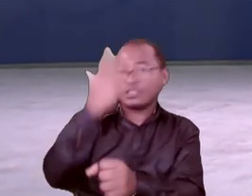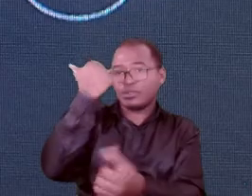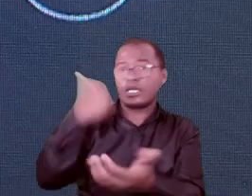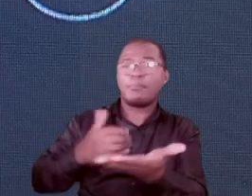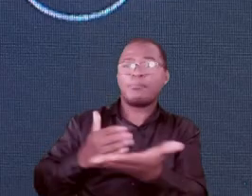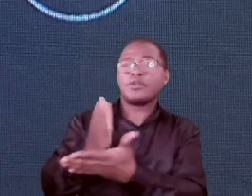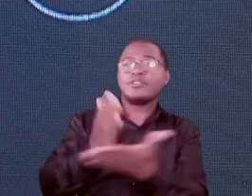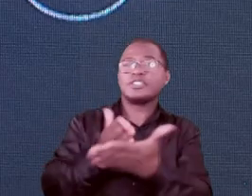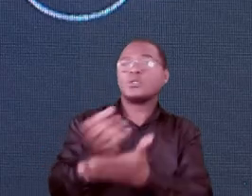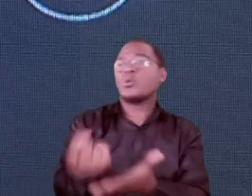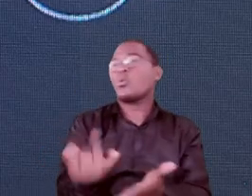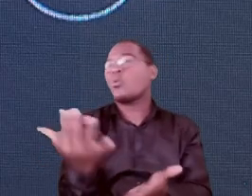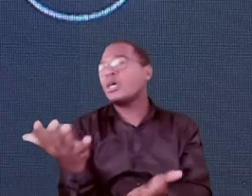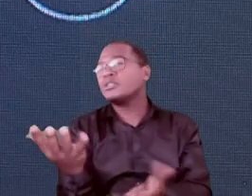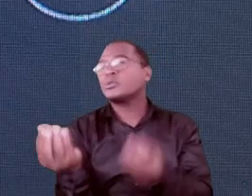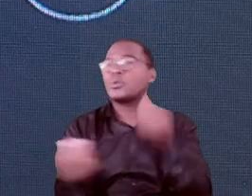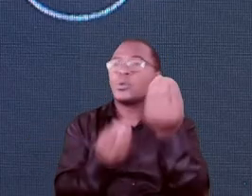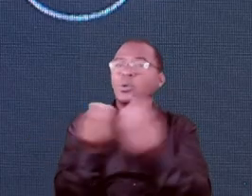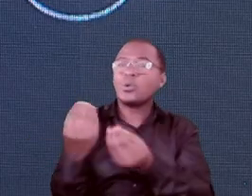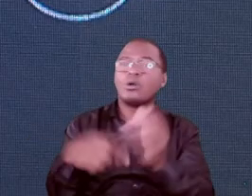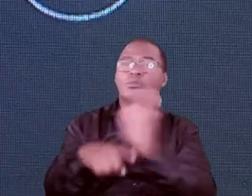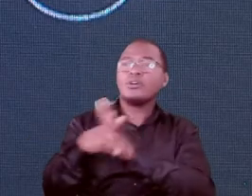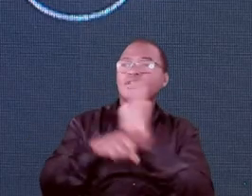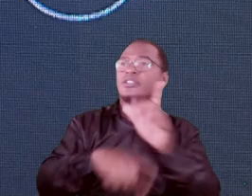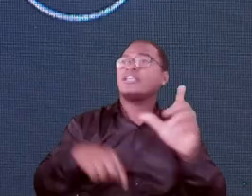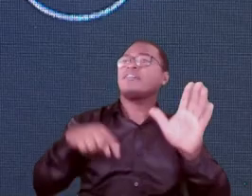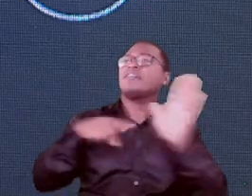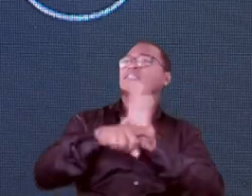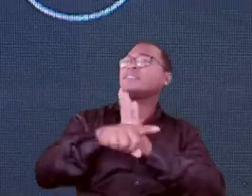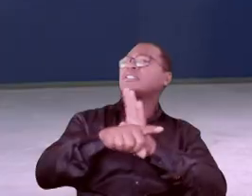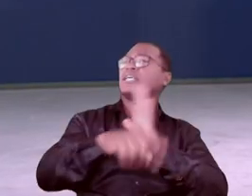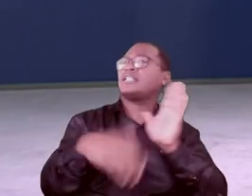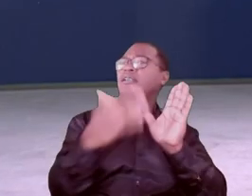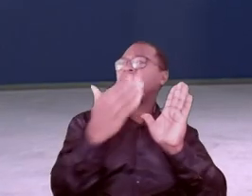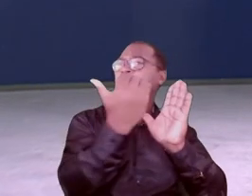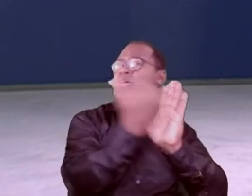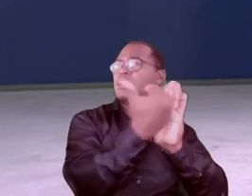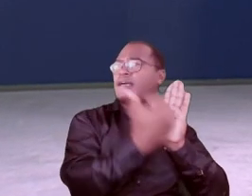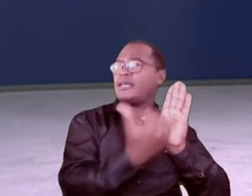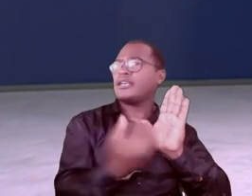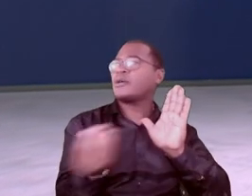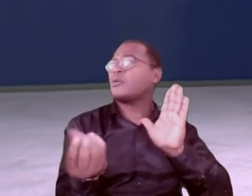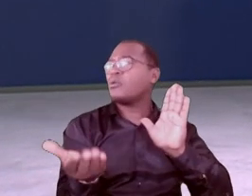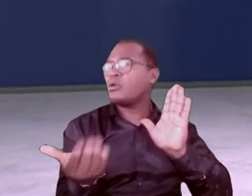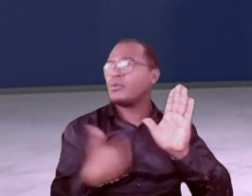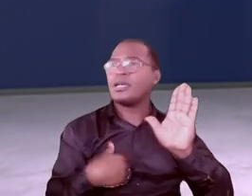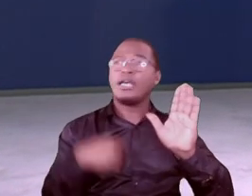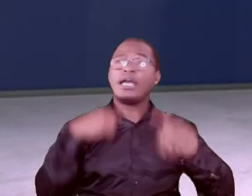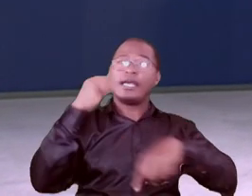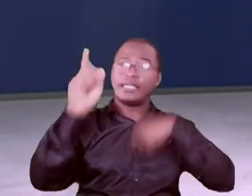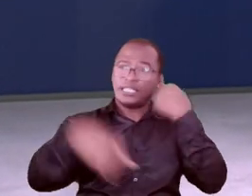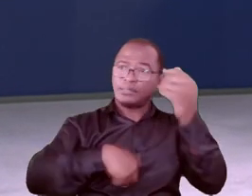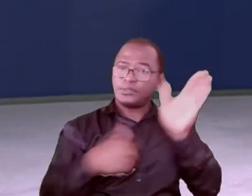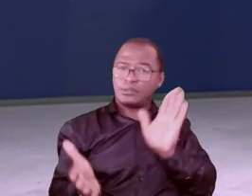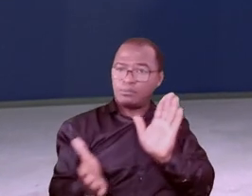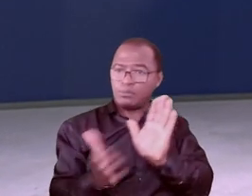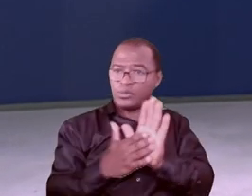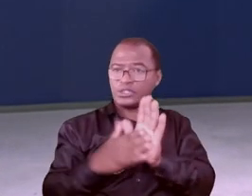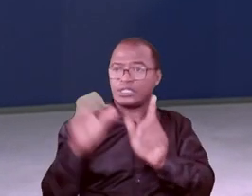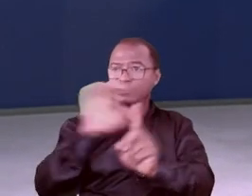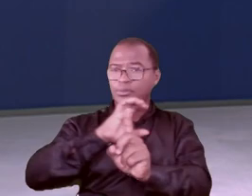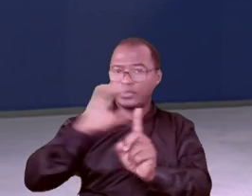coisa então a gente tem puxa Analytics equipe de dados para mostrar isso e tá junto com o cliente e buscar projetos